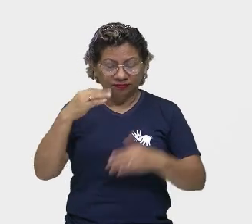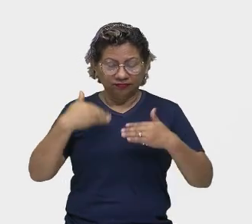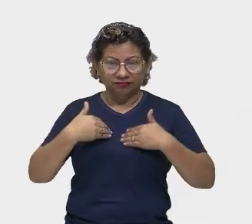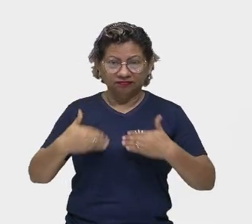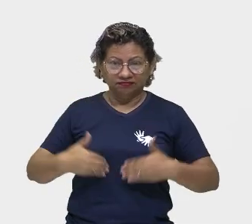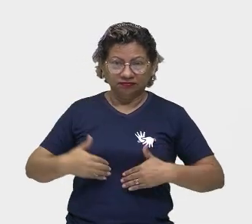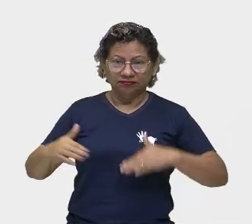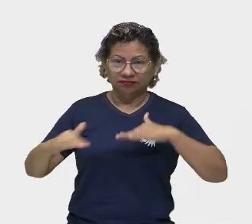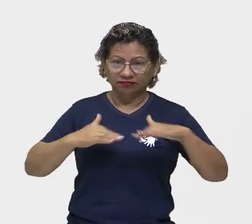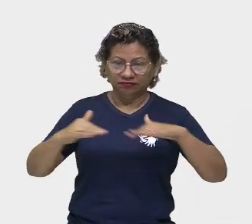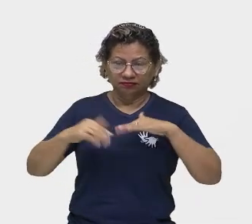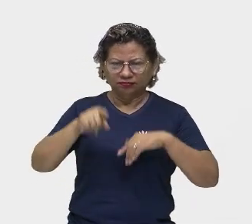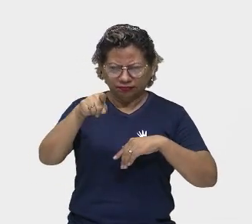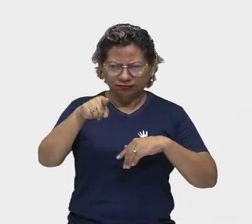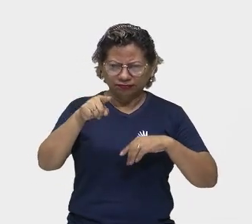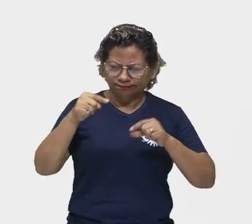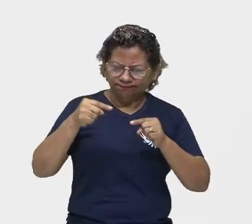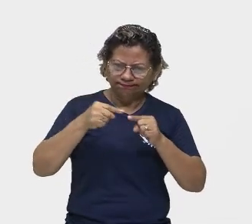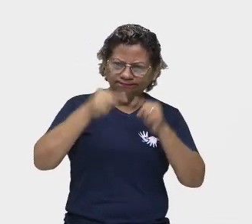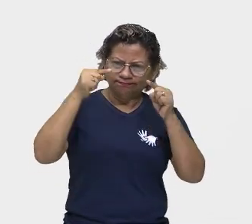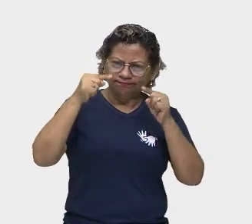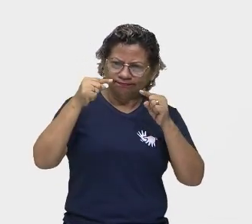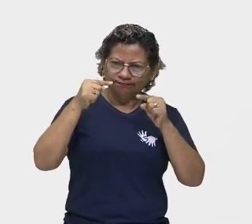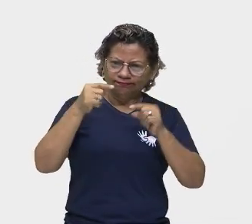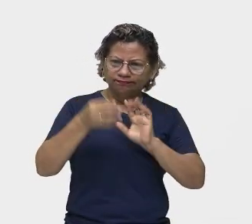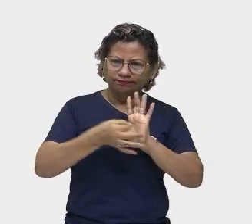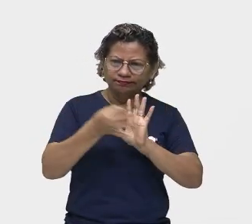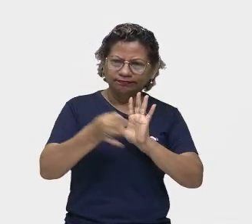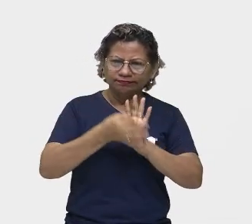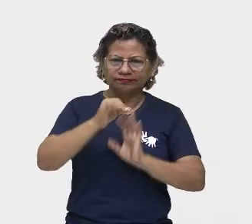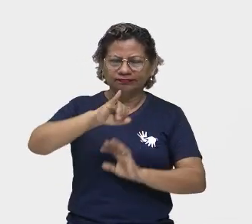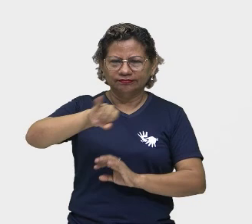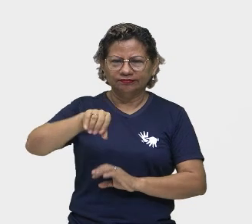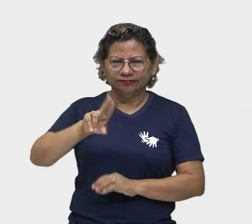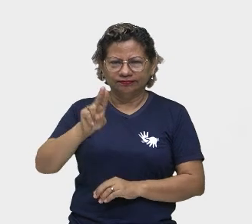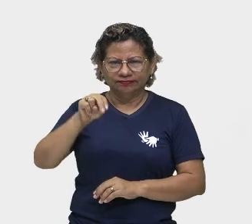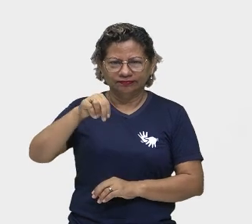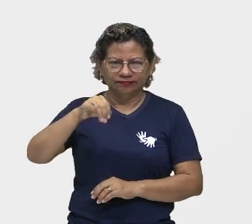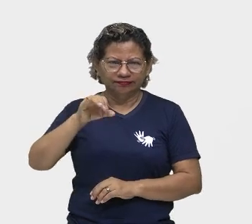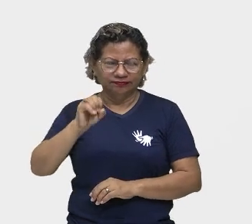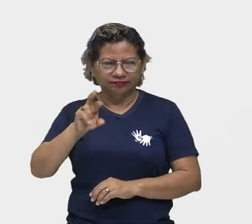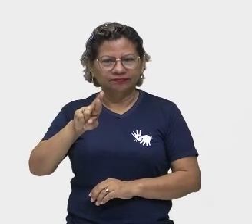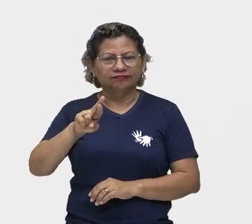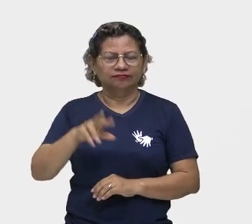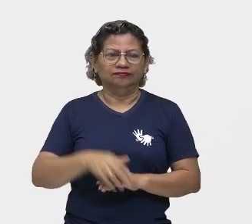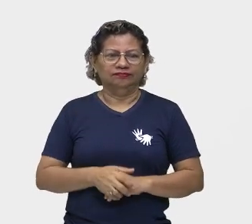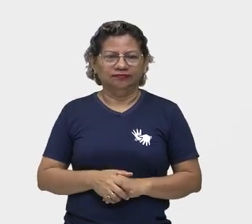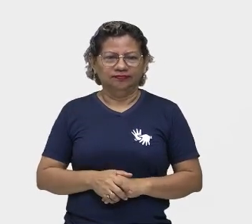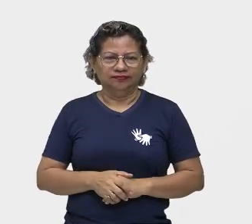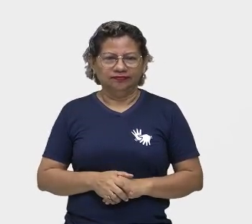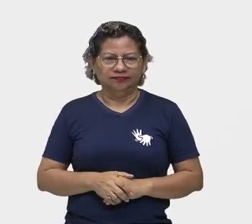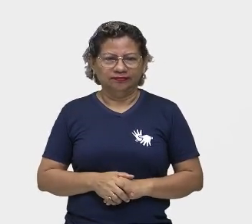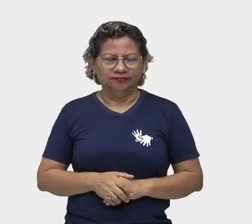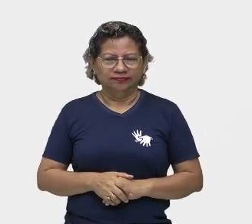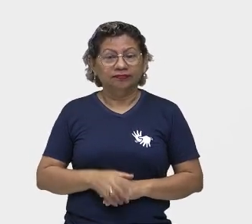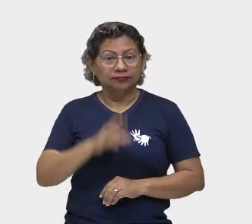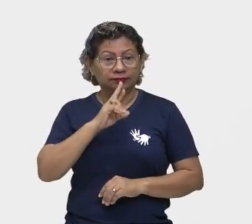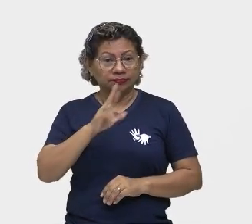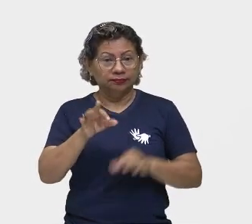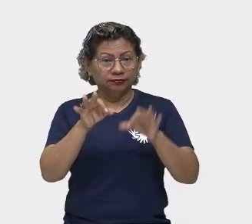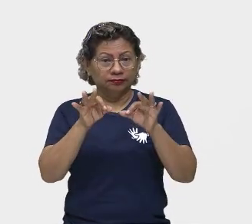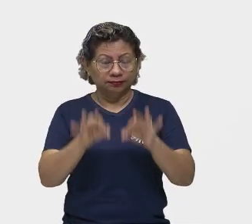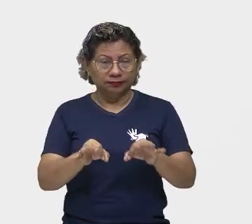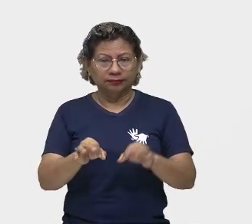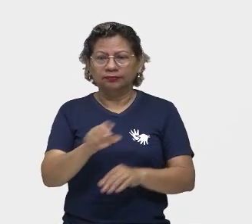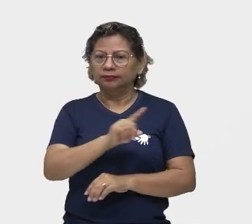você concorda com Junior justifique né então a gente vai observar e a resposta correta da questão Um não é a resposta